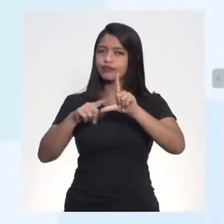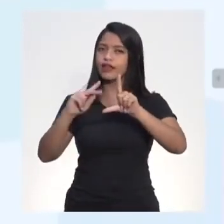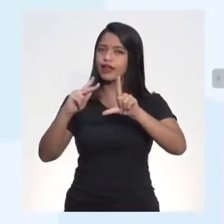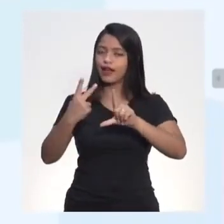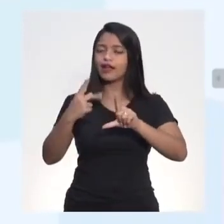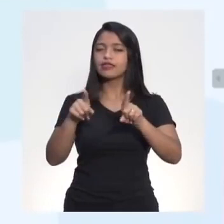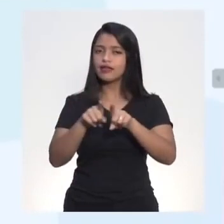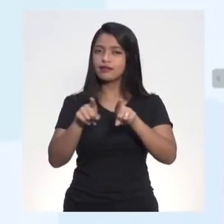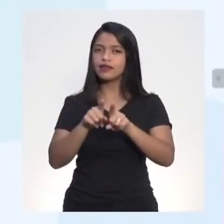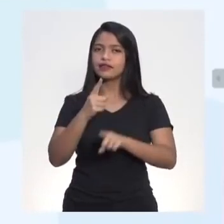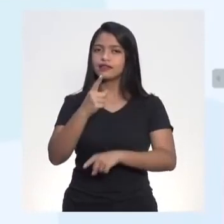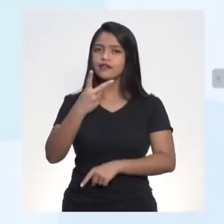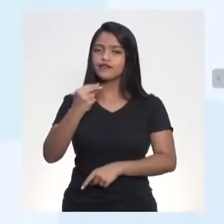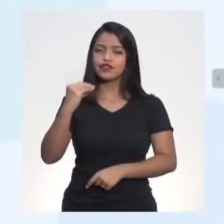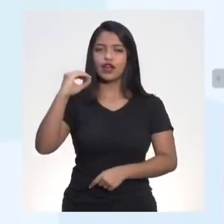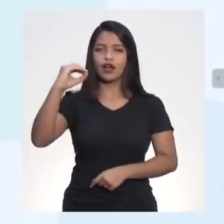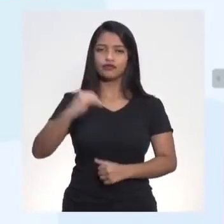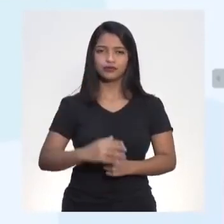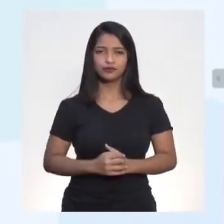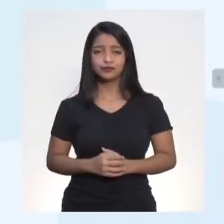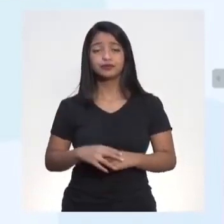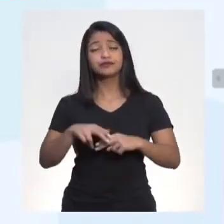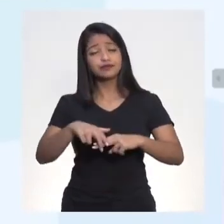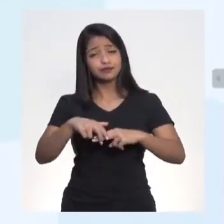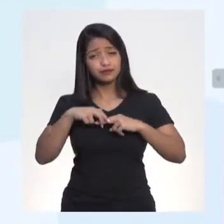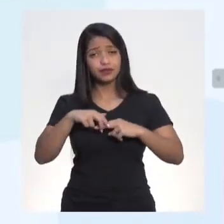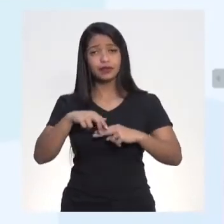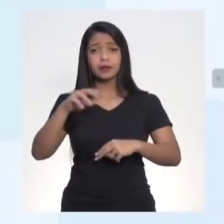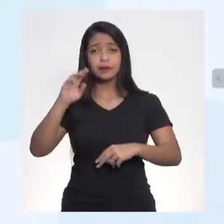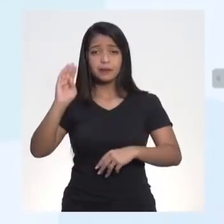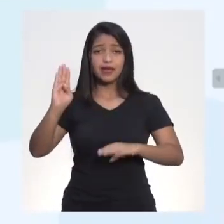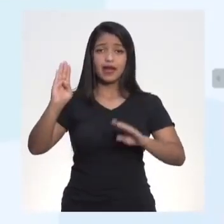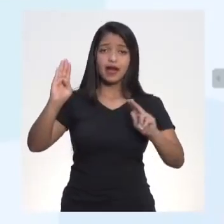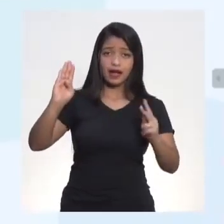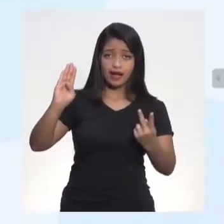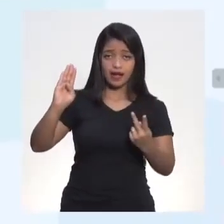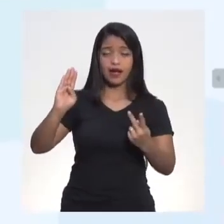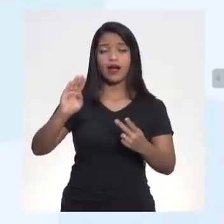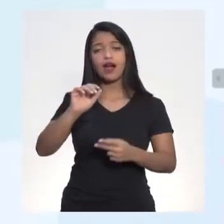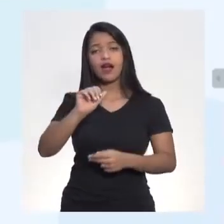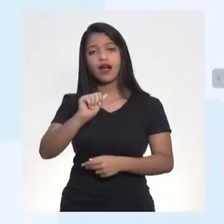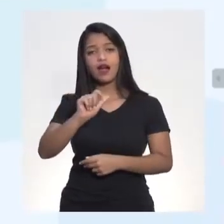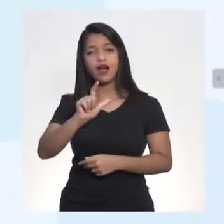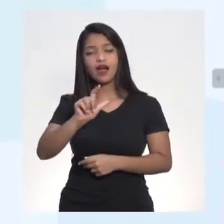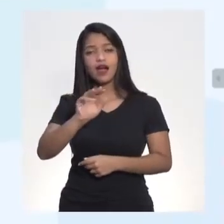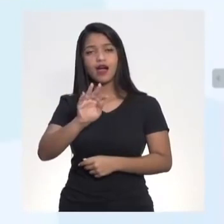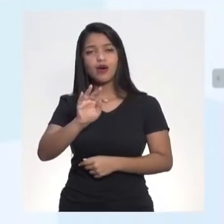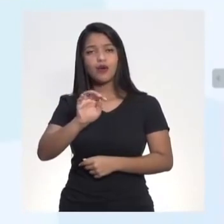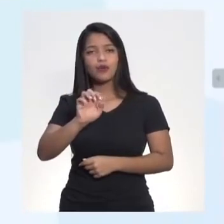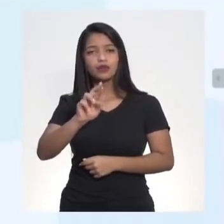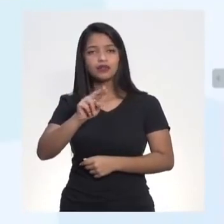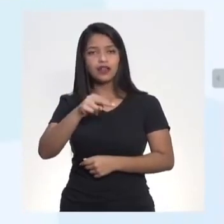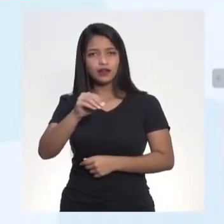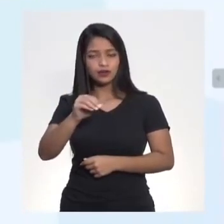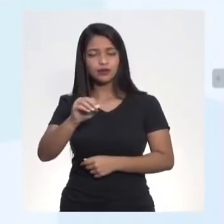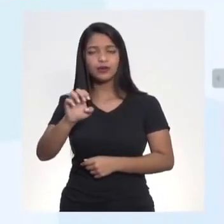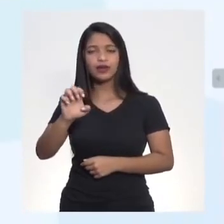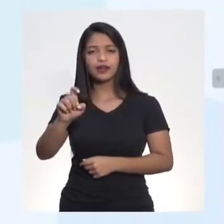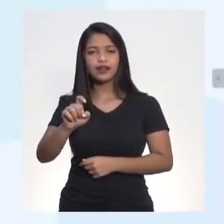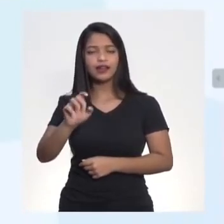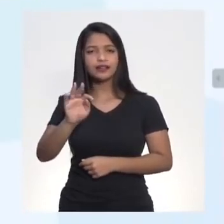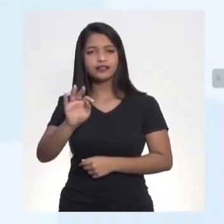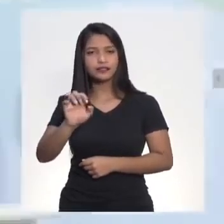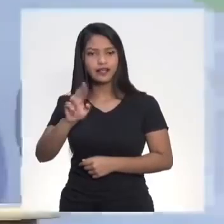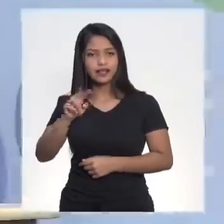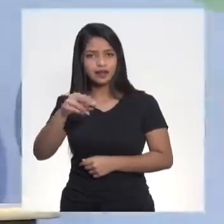o H são alternos externos. Difícil um pouquinho, né? Eu acho que esse primeiro